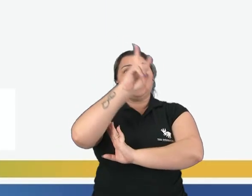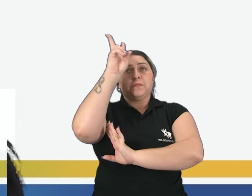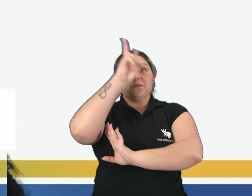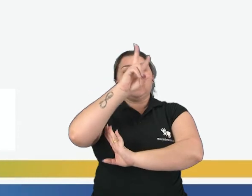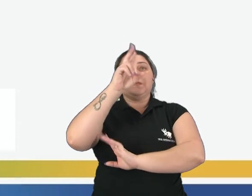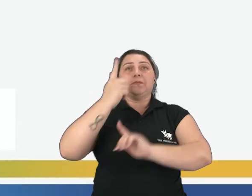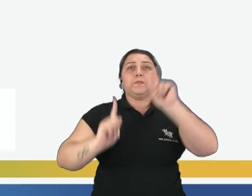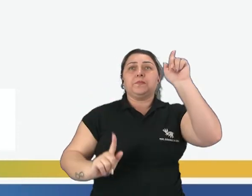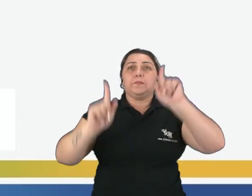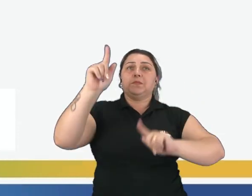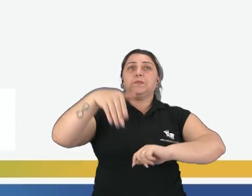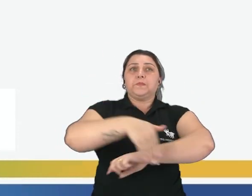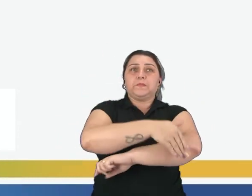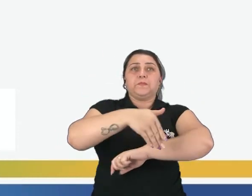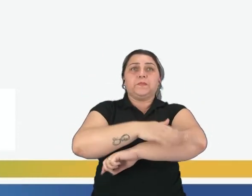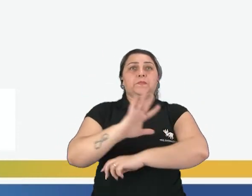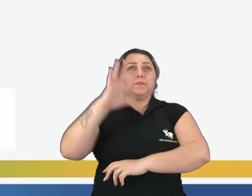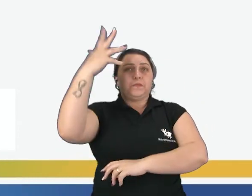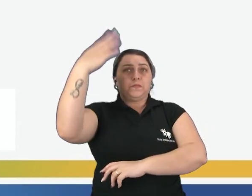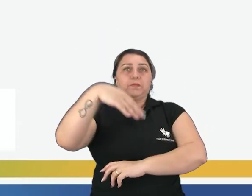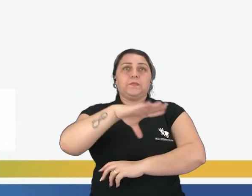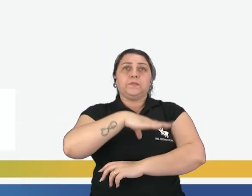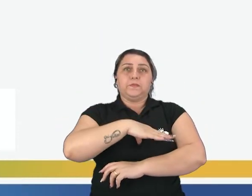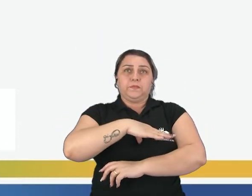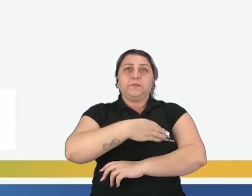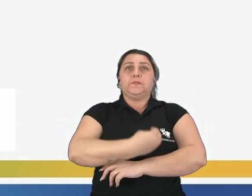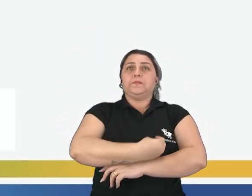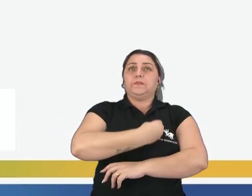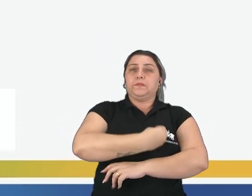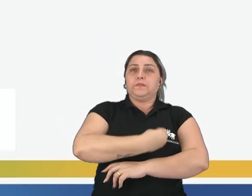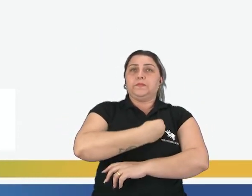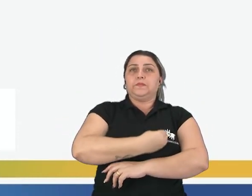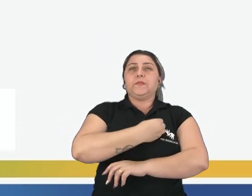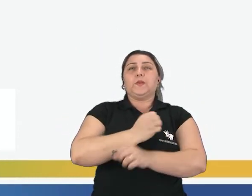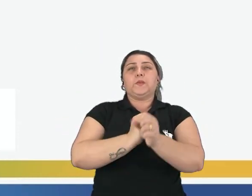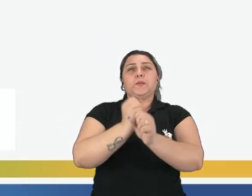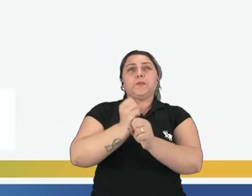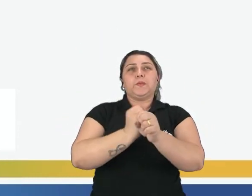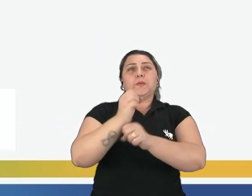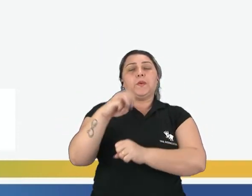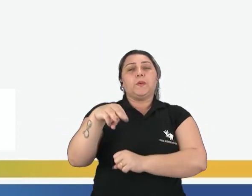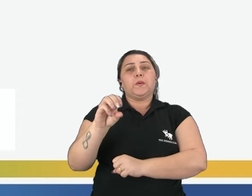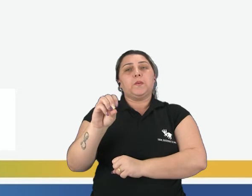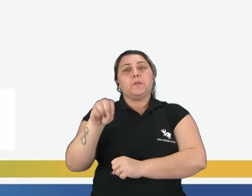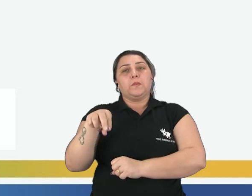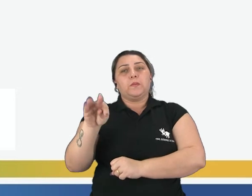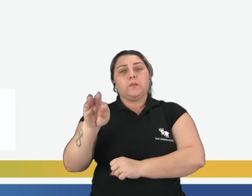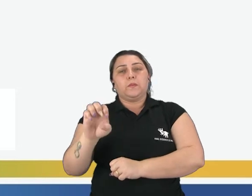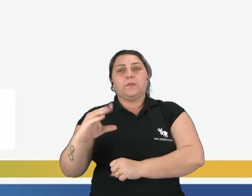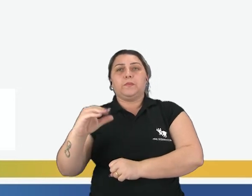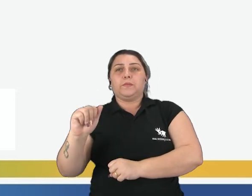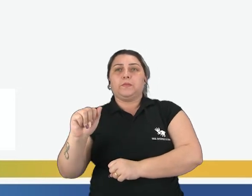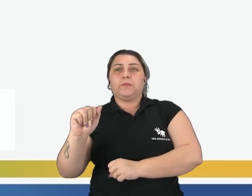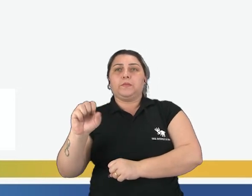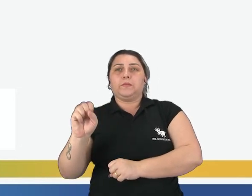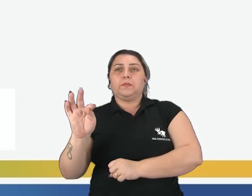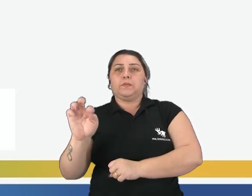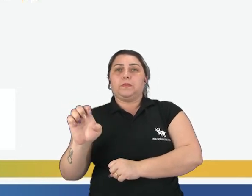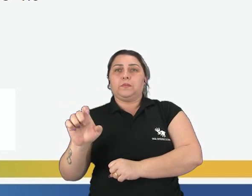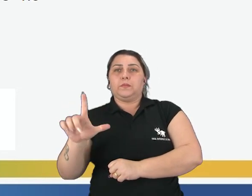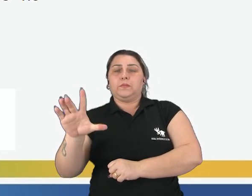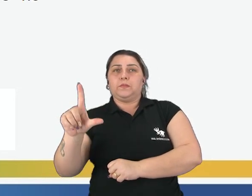os carnavais de rua que aconteciam nesta cidade em que vivo há muitos anos. Olhem a palavra